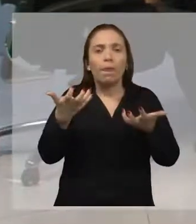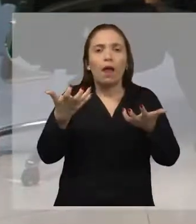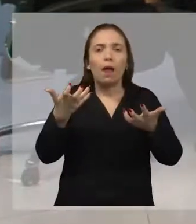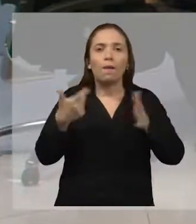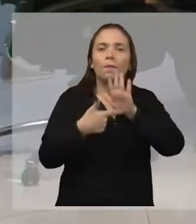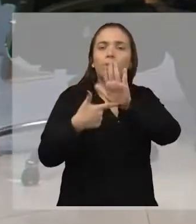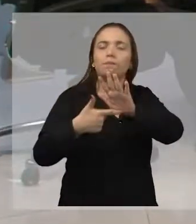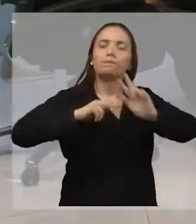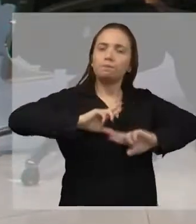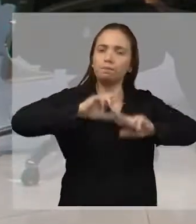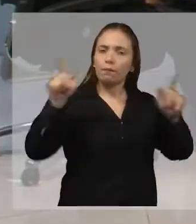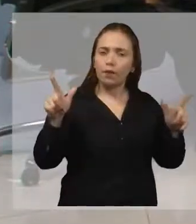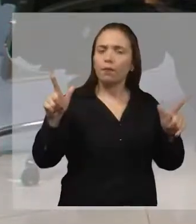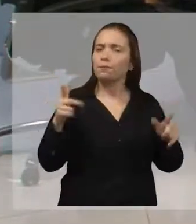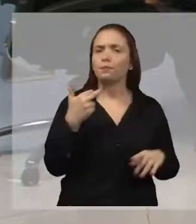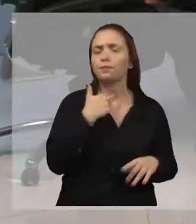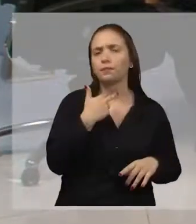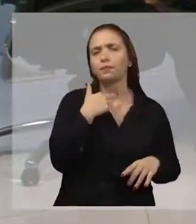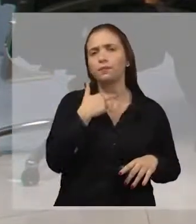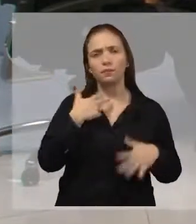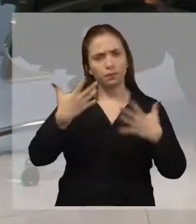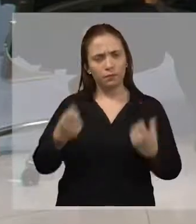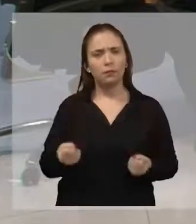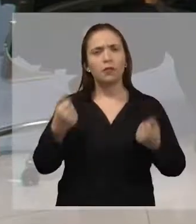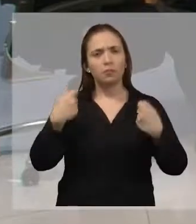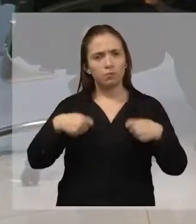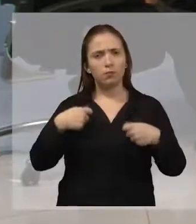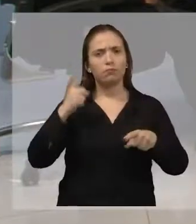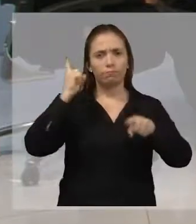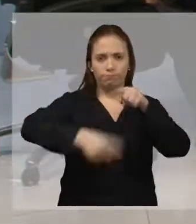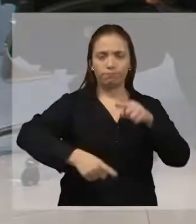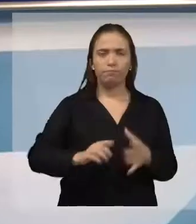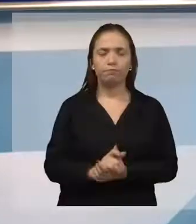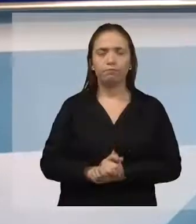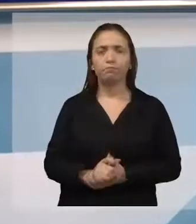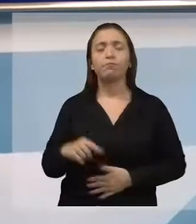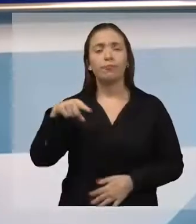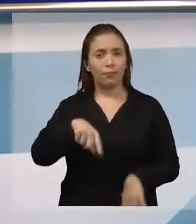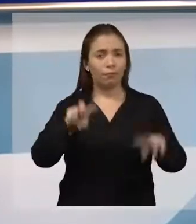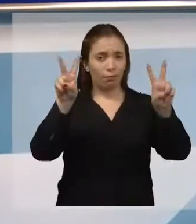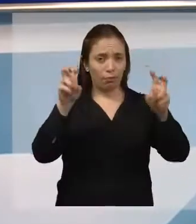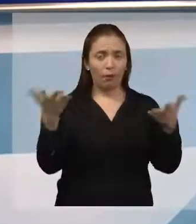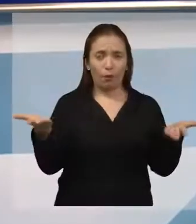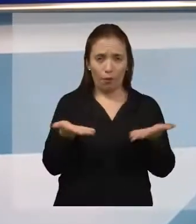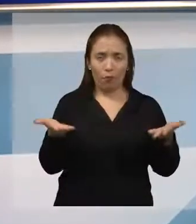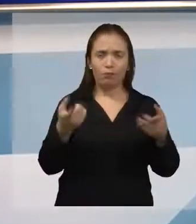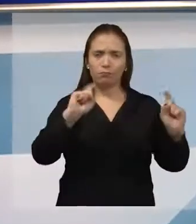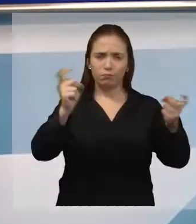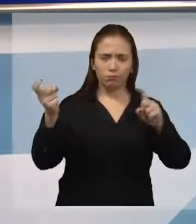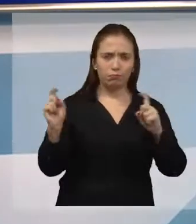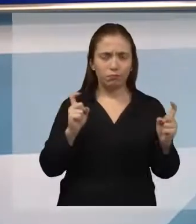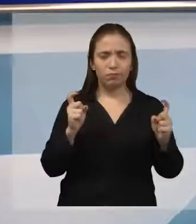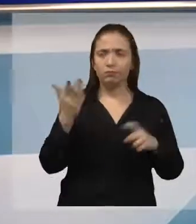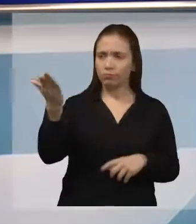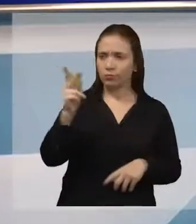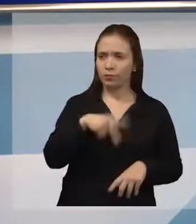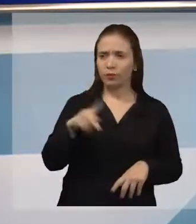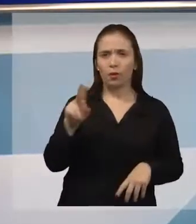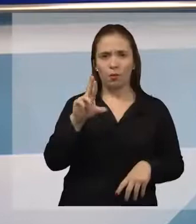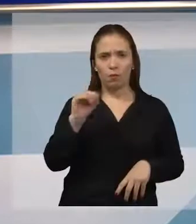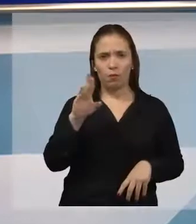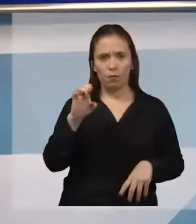aspas, falando sobre o regime militar. Não houve ditadura. O que houve foi um